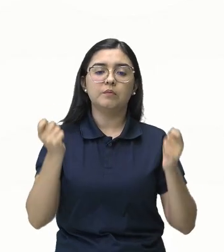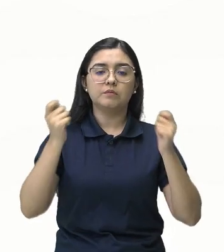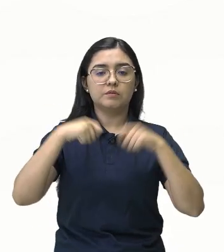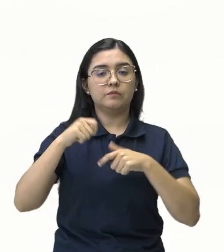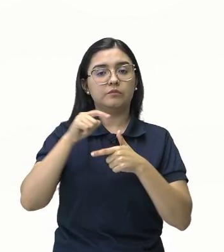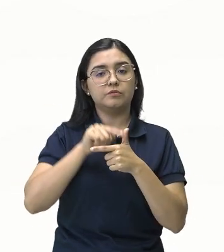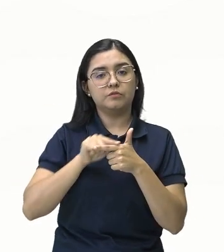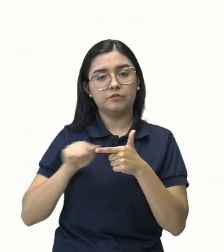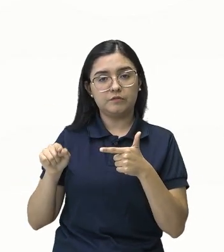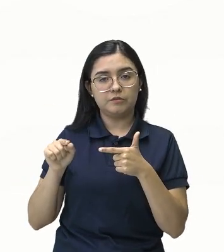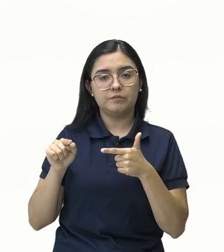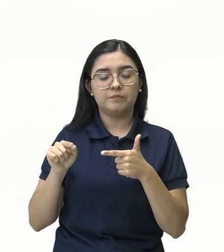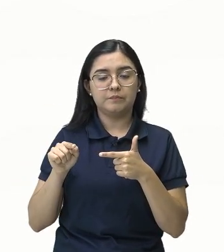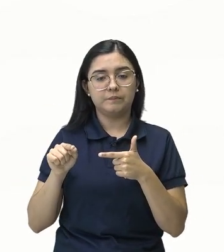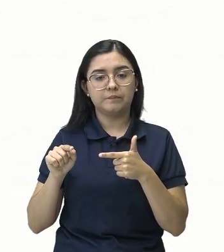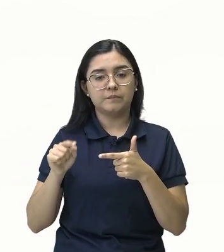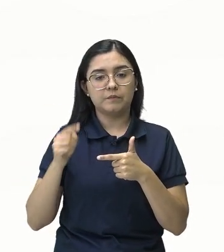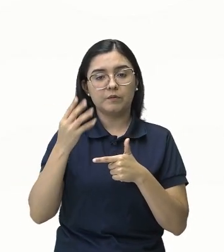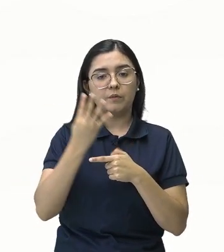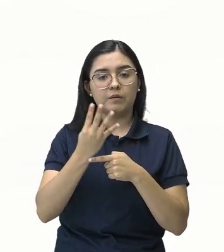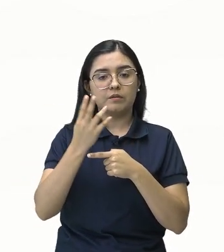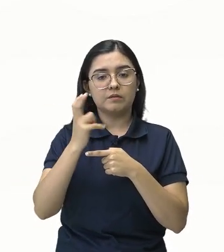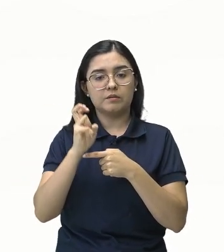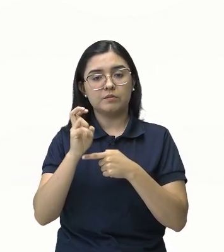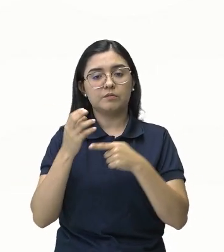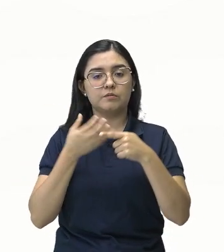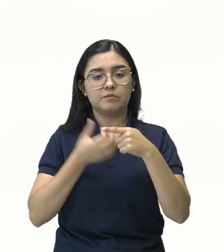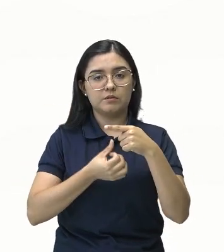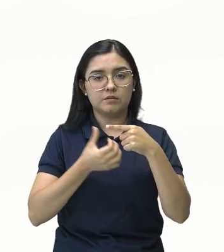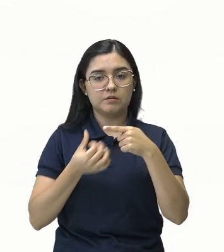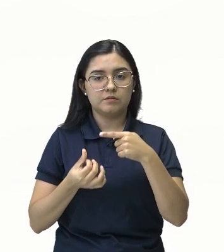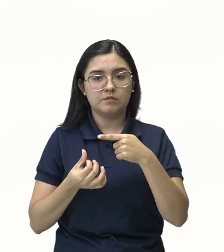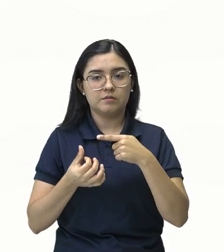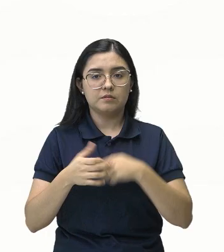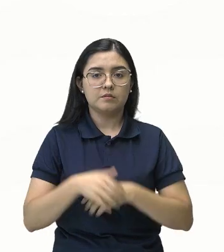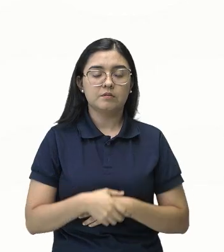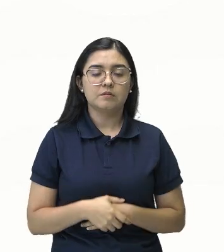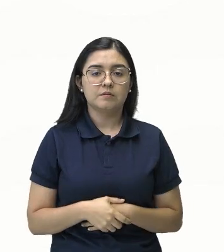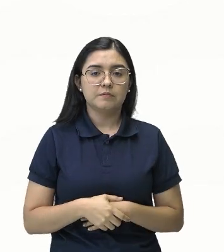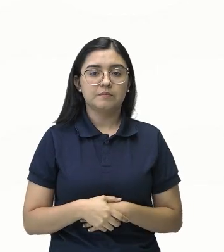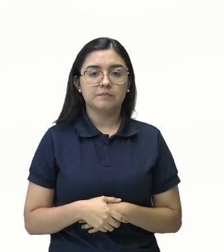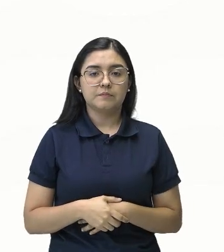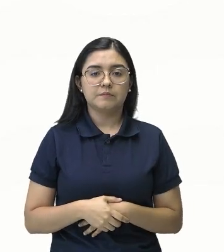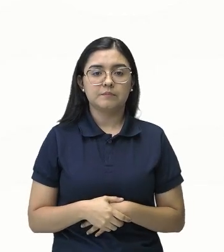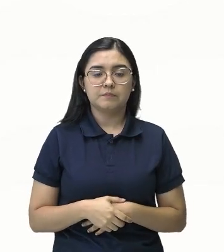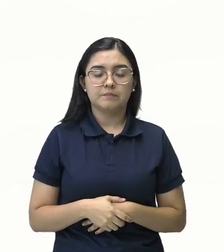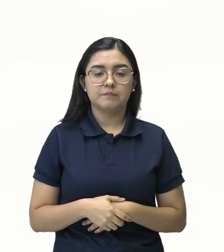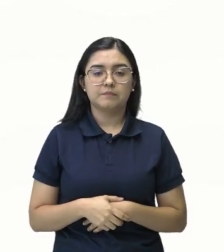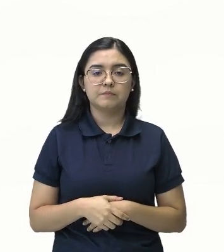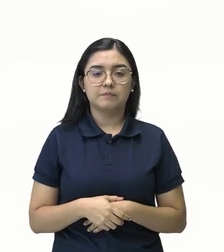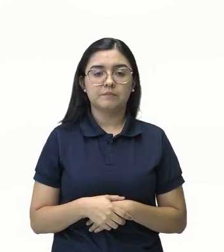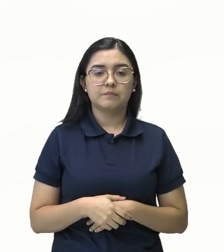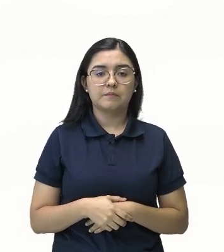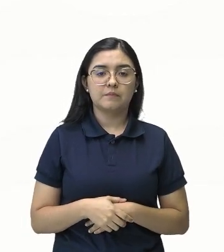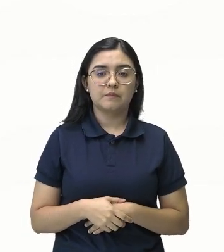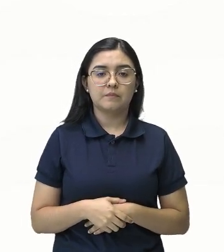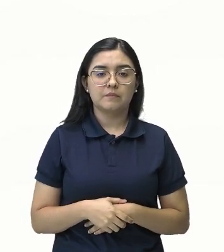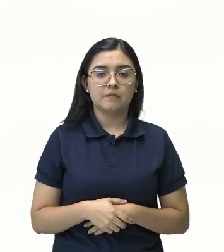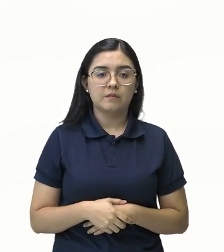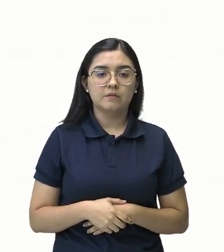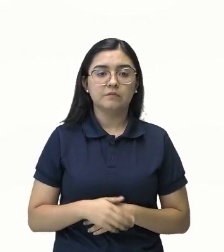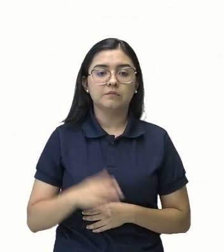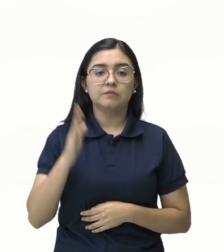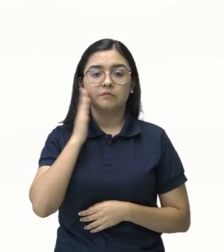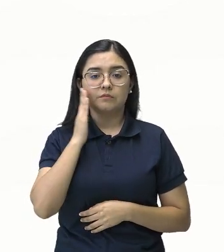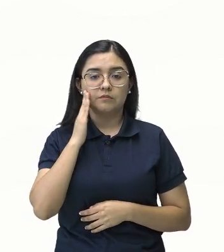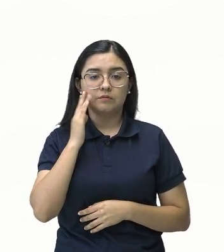possa dividir tanto o 45 como o meu 66, tá? Eu sei